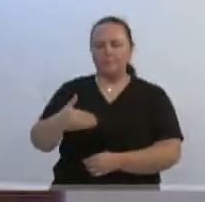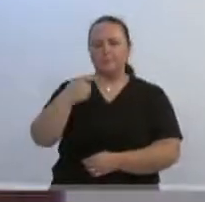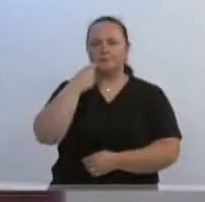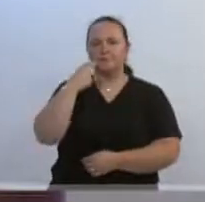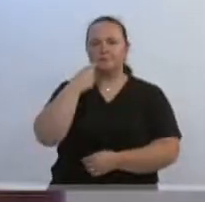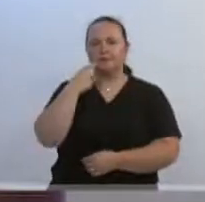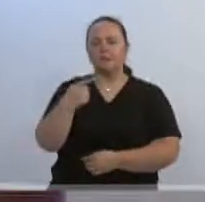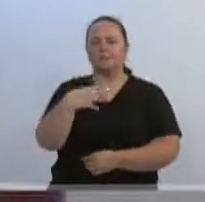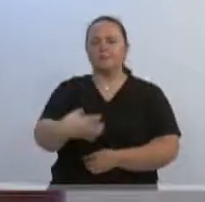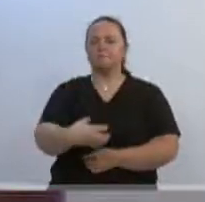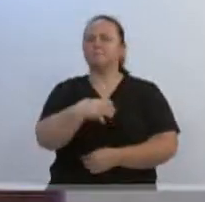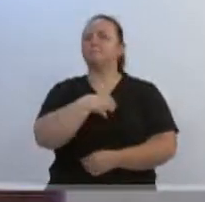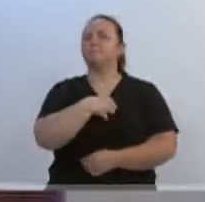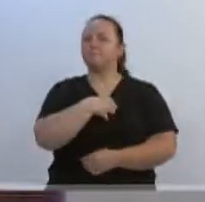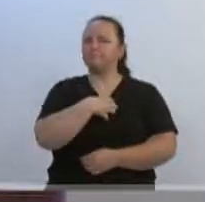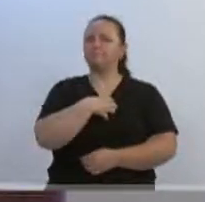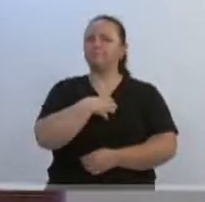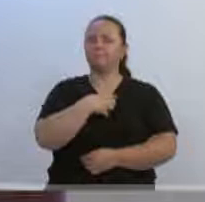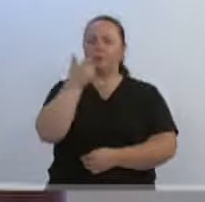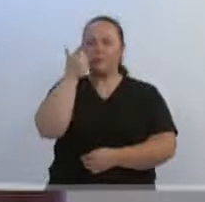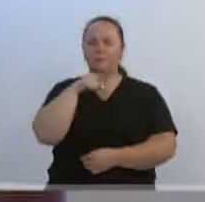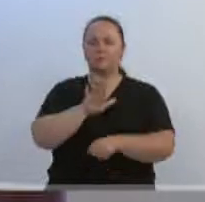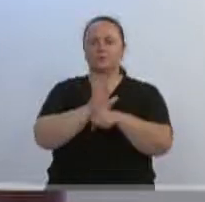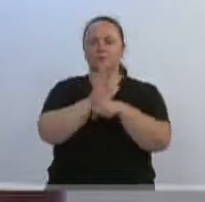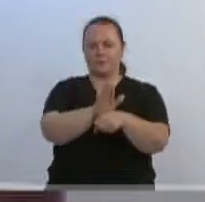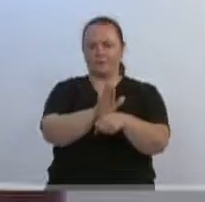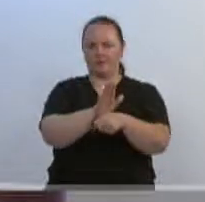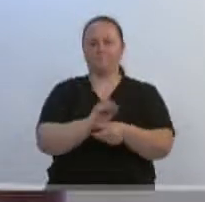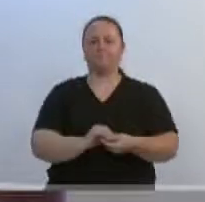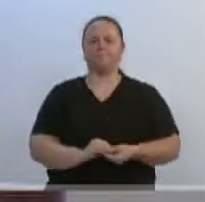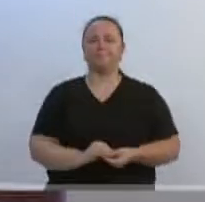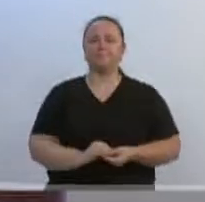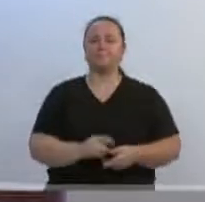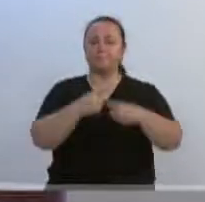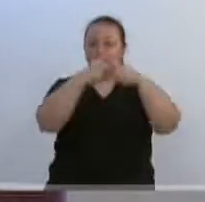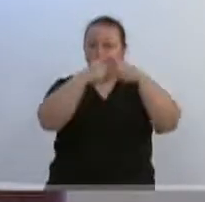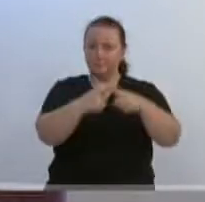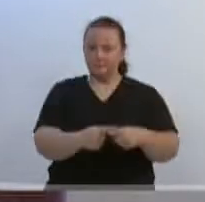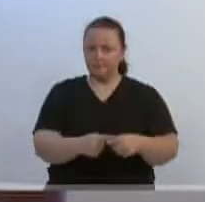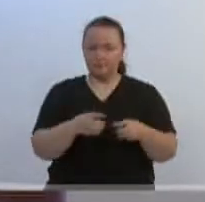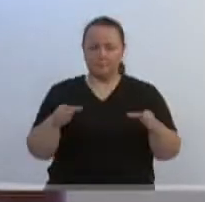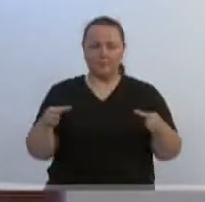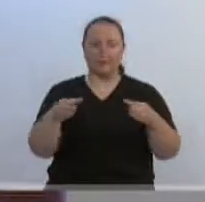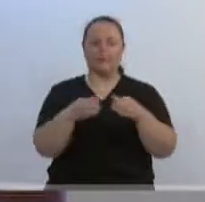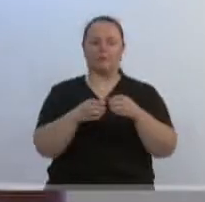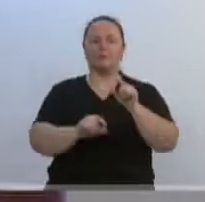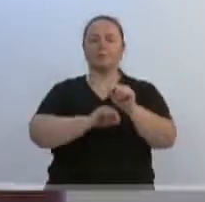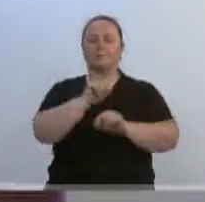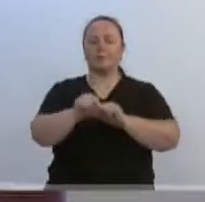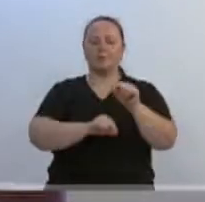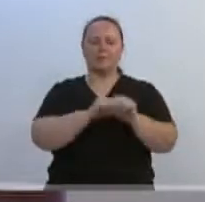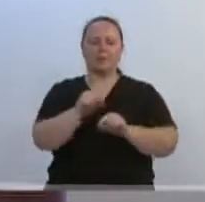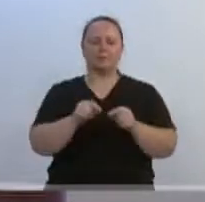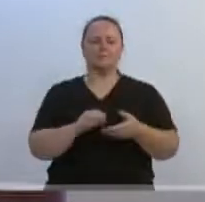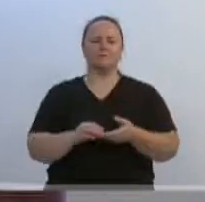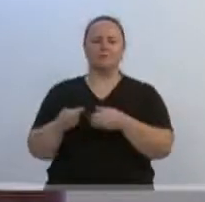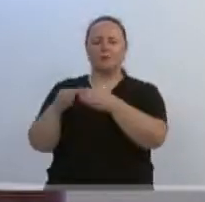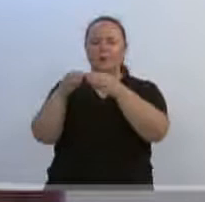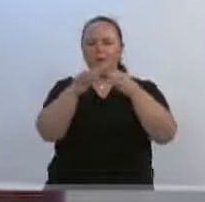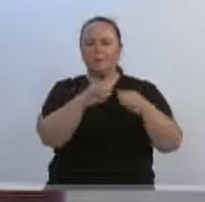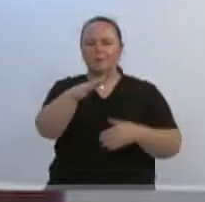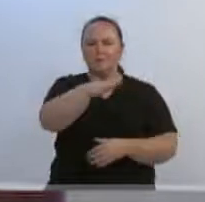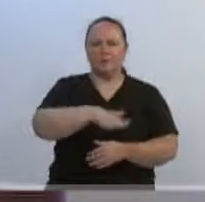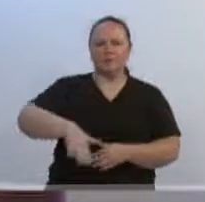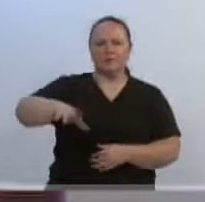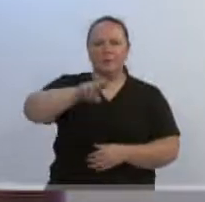no sentido de que realmente possa acontecer esse campeonato que integra todos os clubes da região norte da cidade e outros